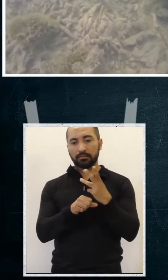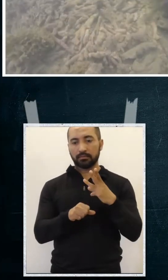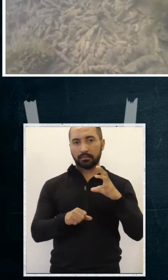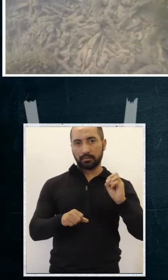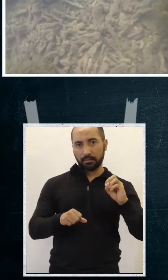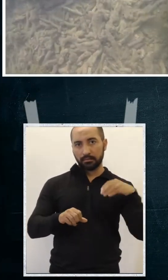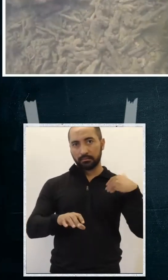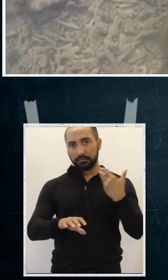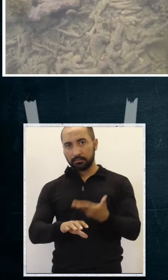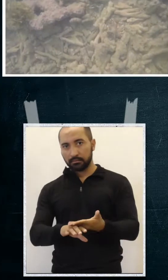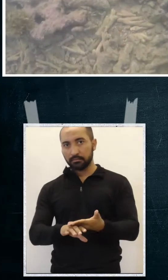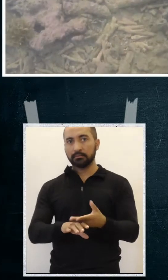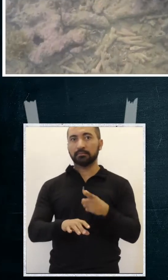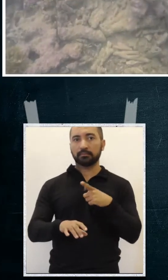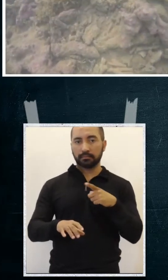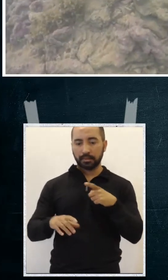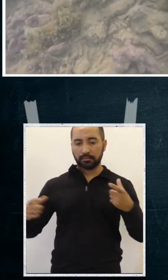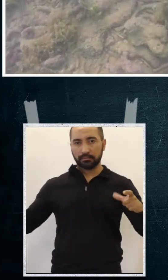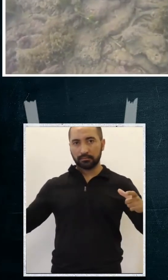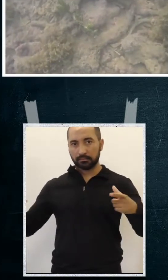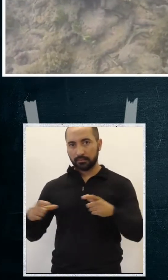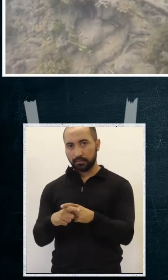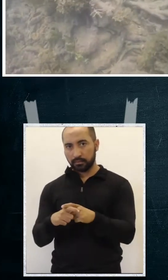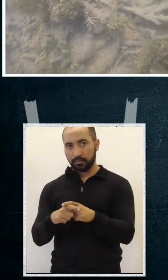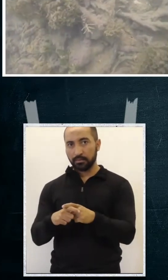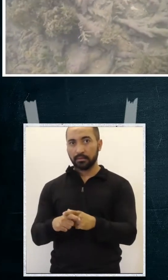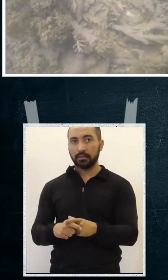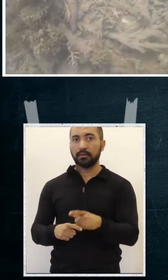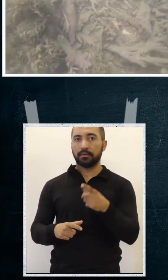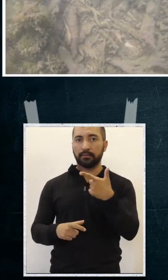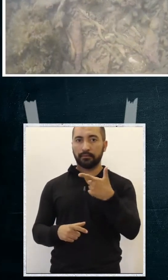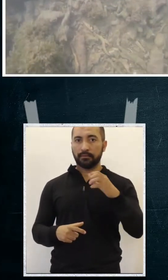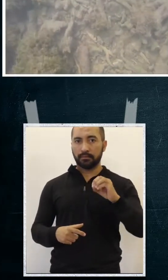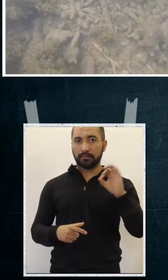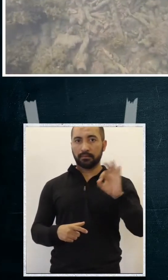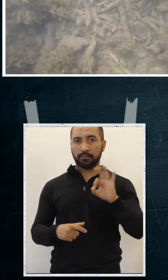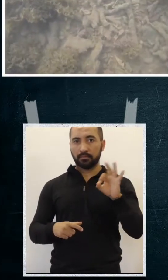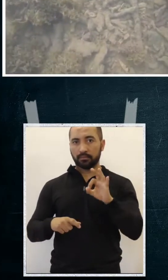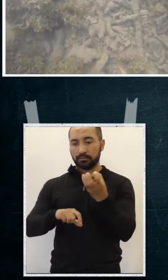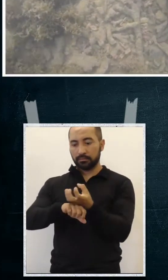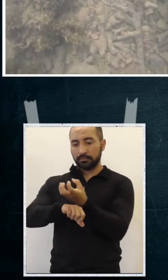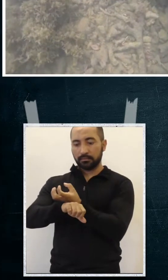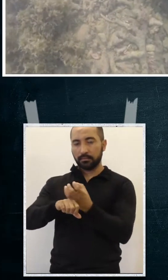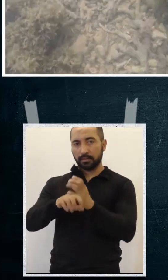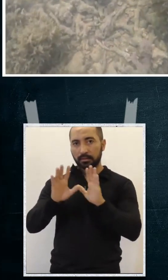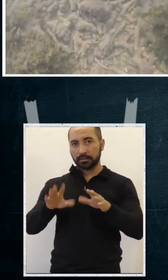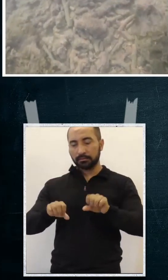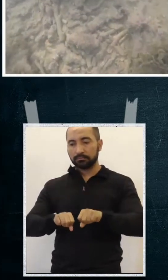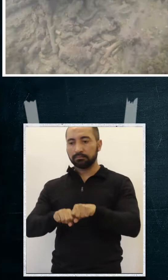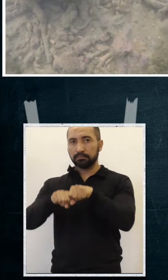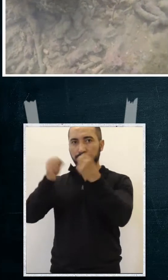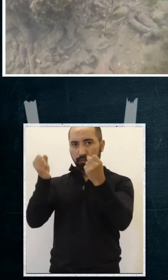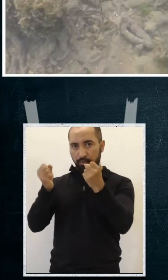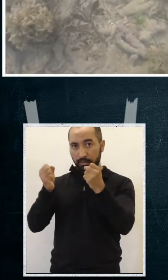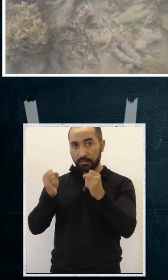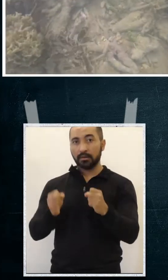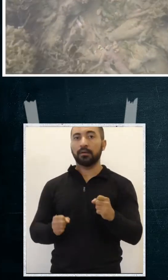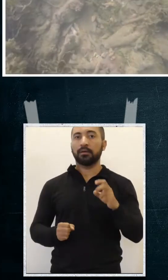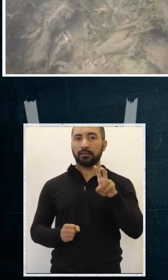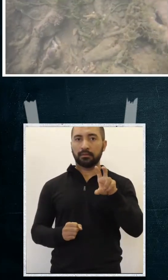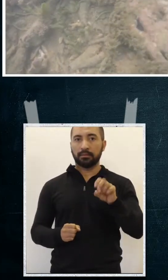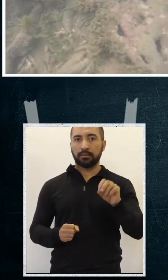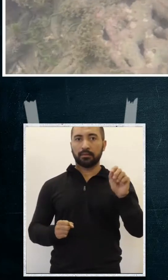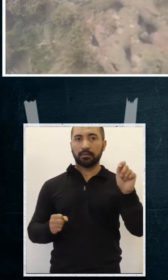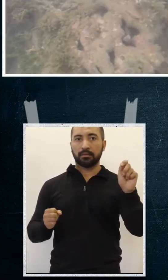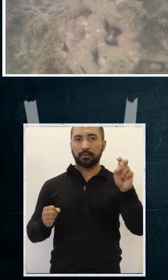da distribuição e abundância das comunidades de corais mundiais, onde 20% dos recifes de coral já foram destruídos e 50% correm esse